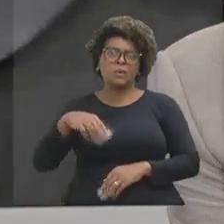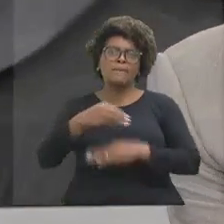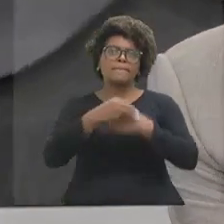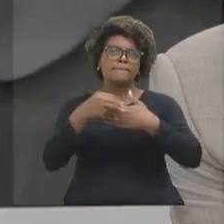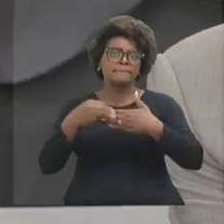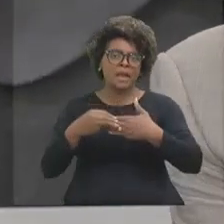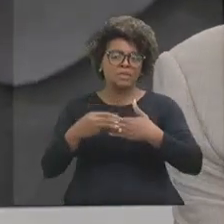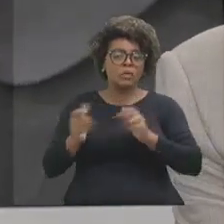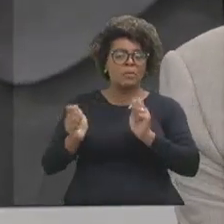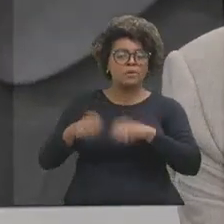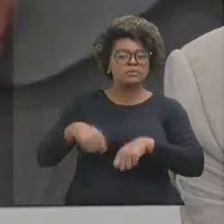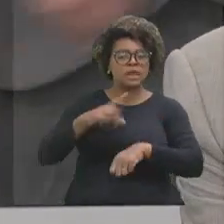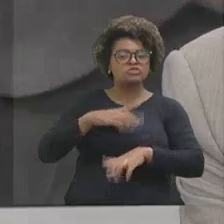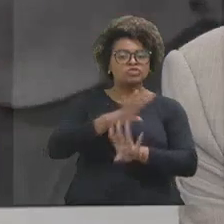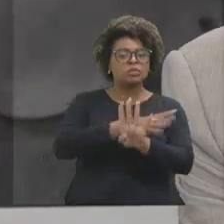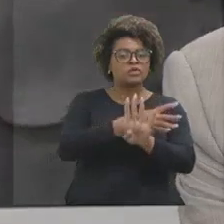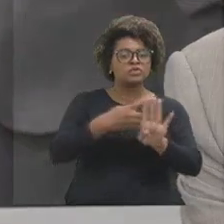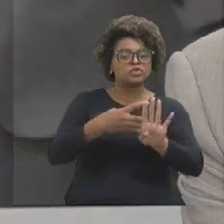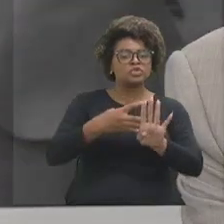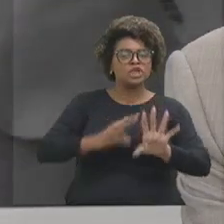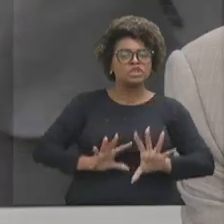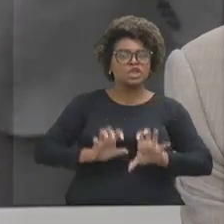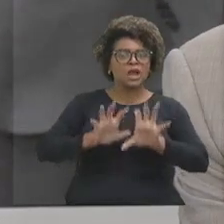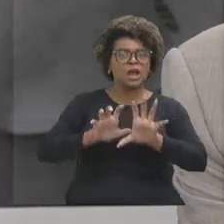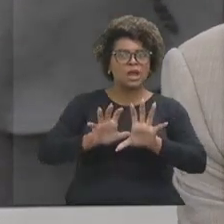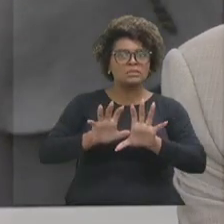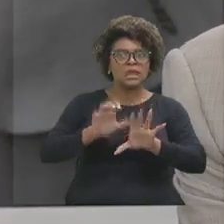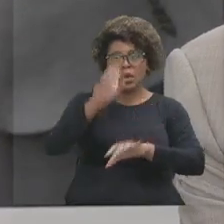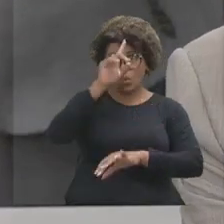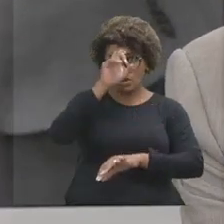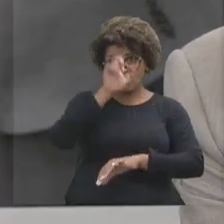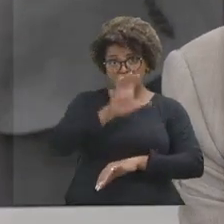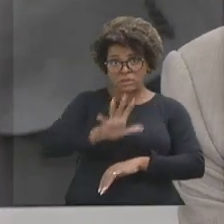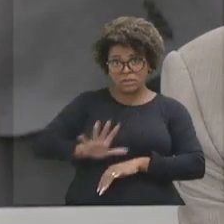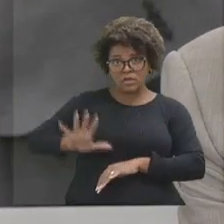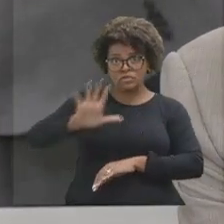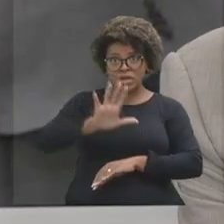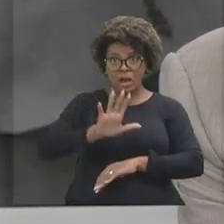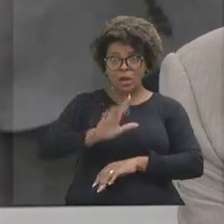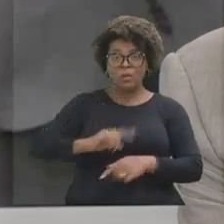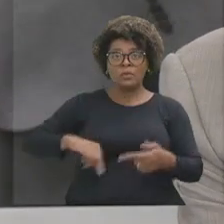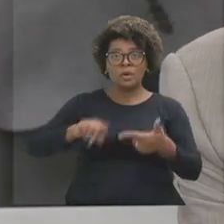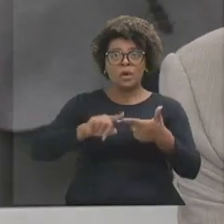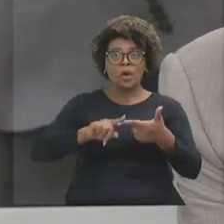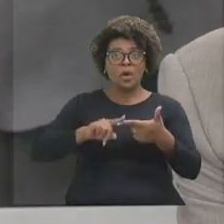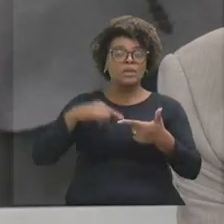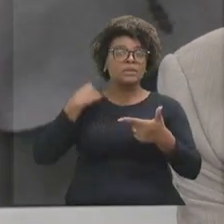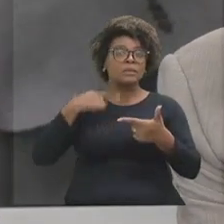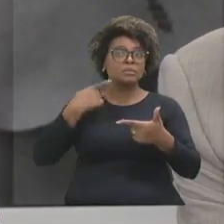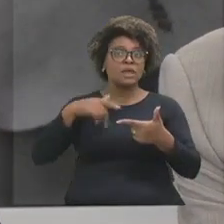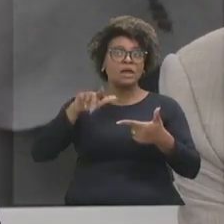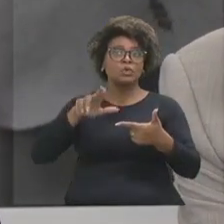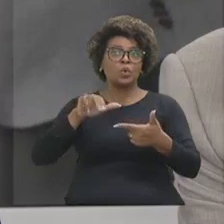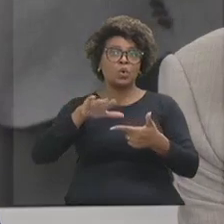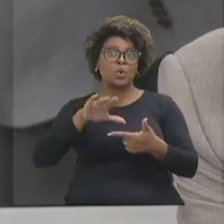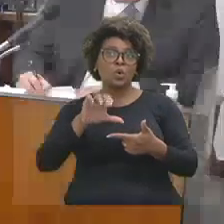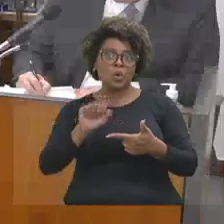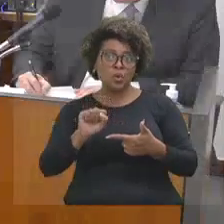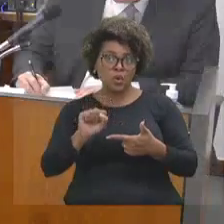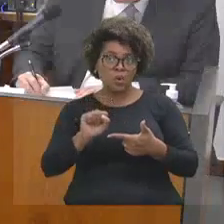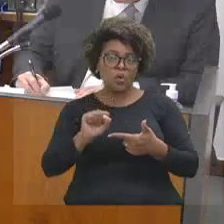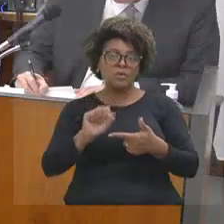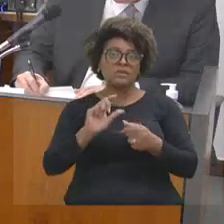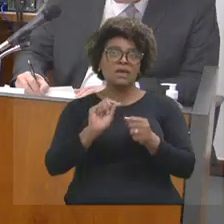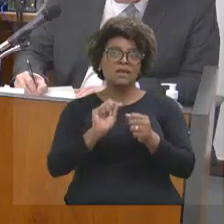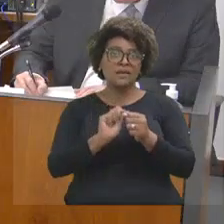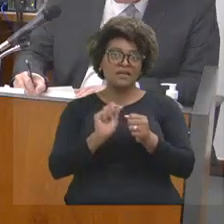oncológicas em hospitais Gerais e também o deputado Lucas lasmar que tem colocado o que que vai ser feito